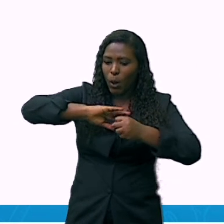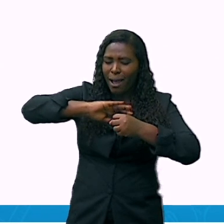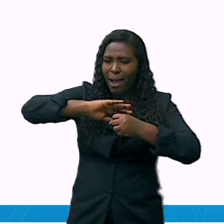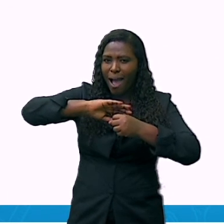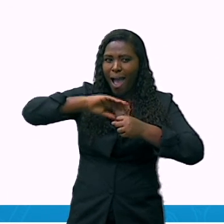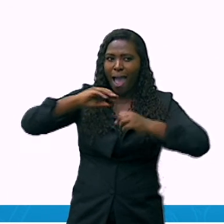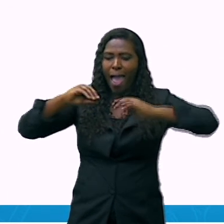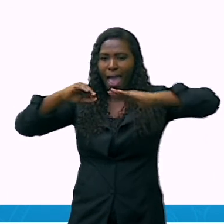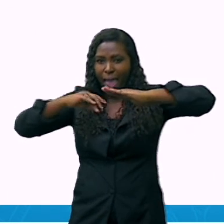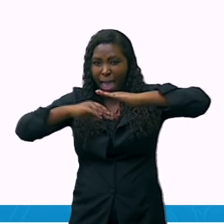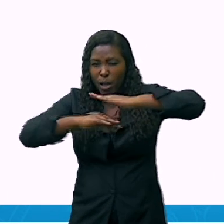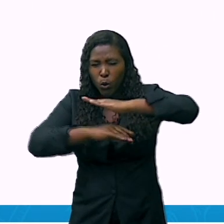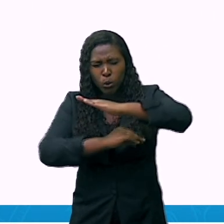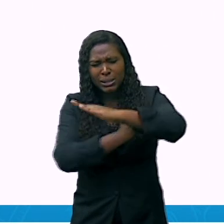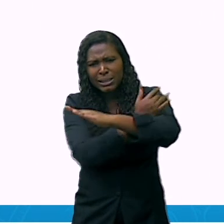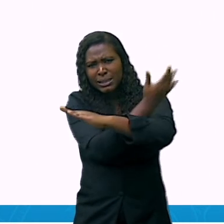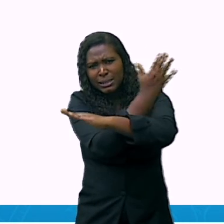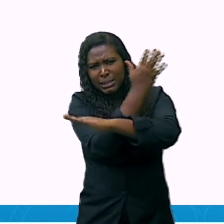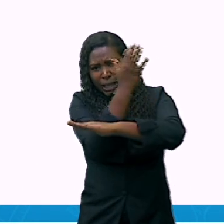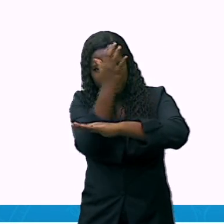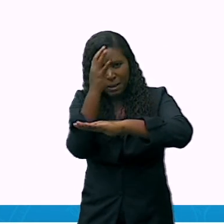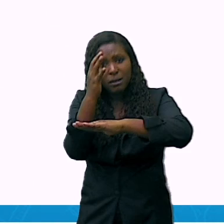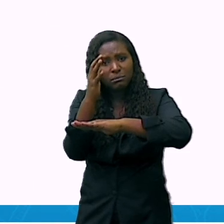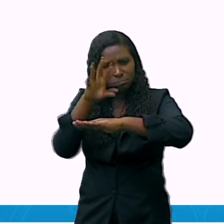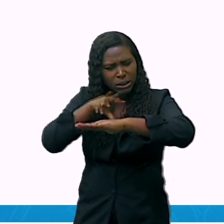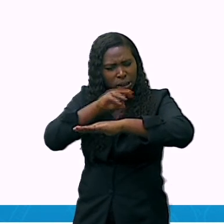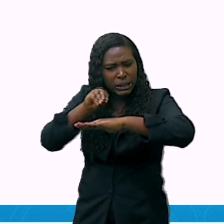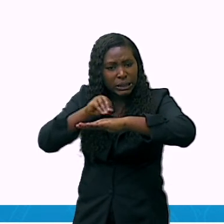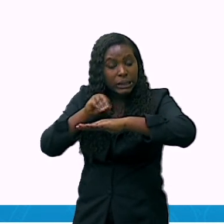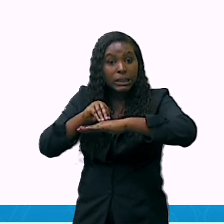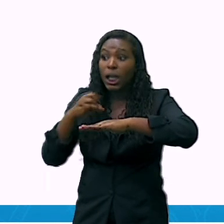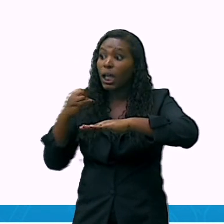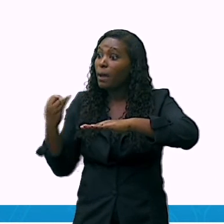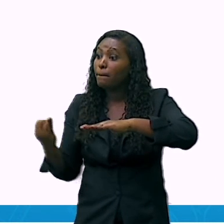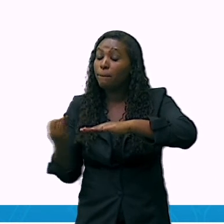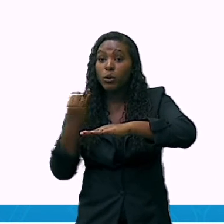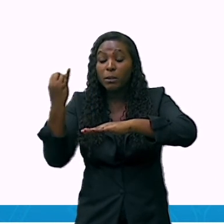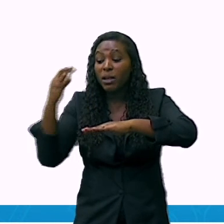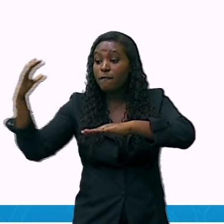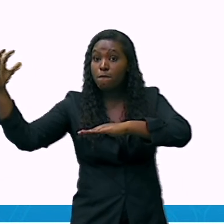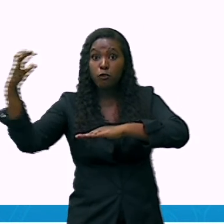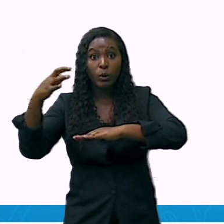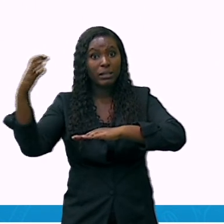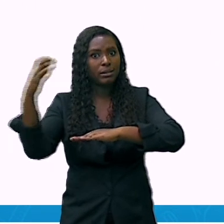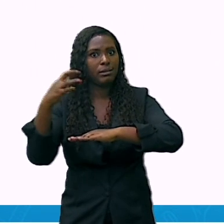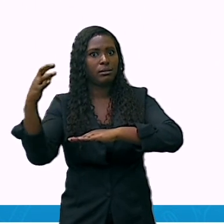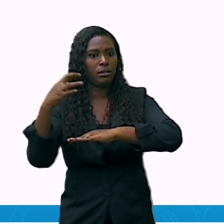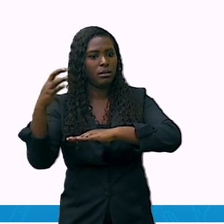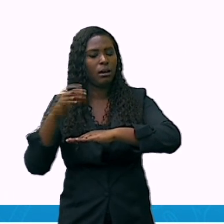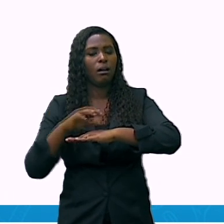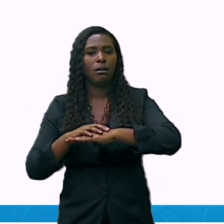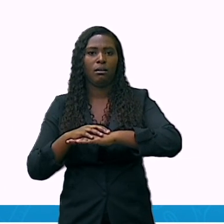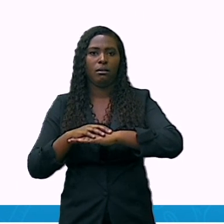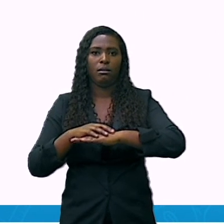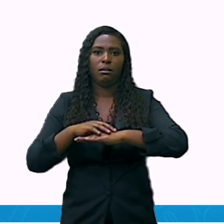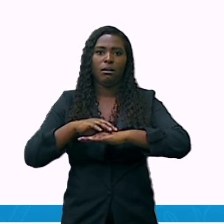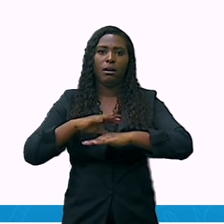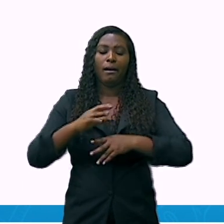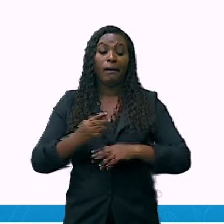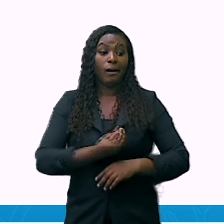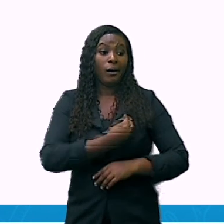vida. E os oceanos são importantes na produção de grande parte